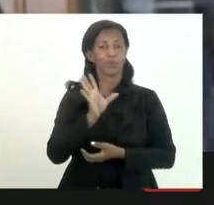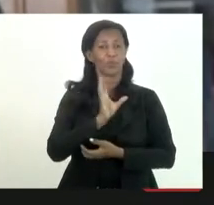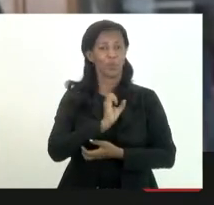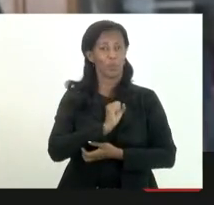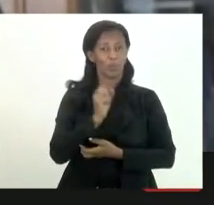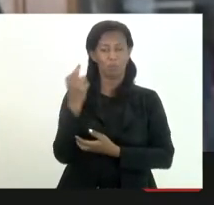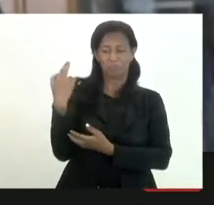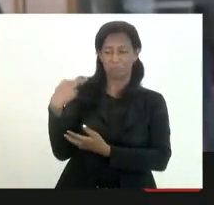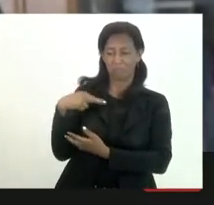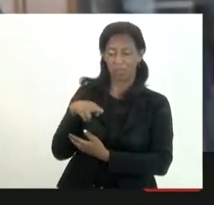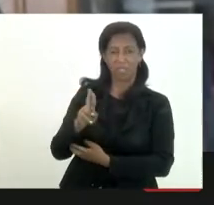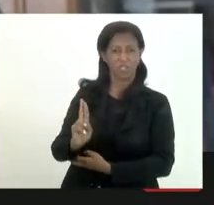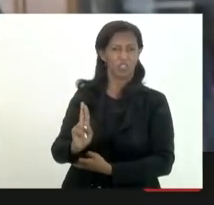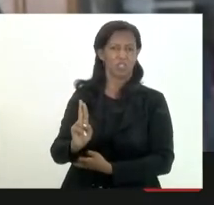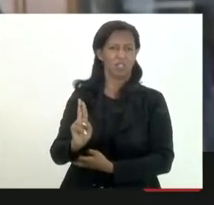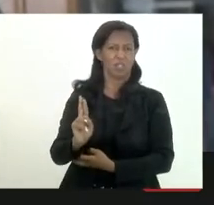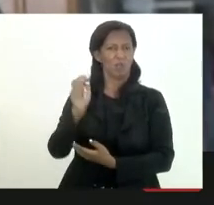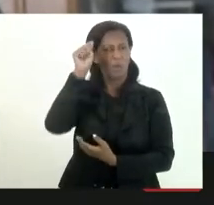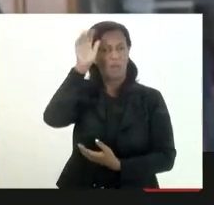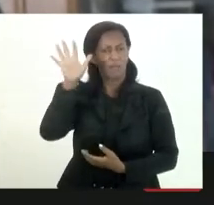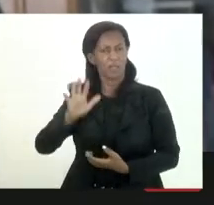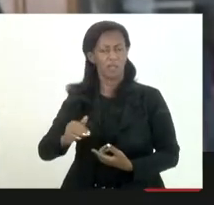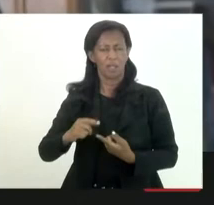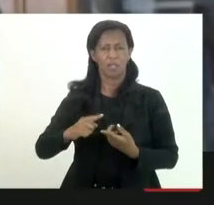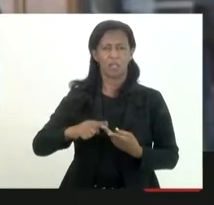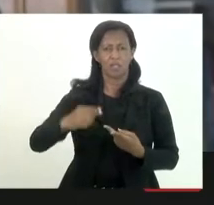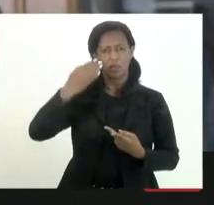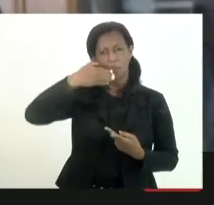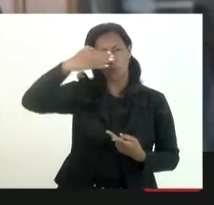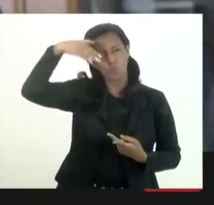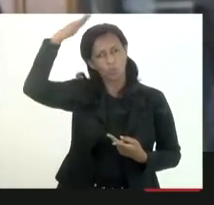de matriz africana, muçulmanos, judeus e